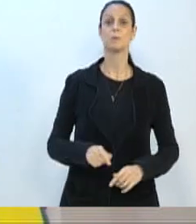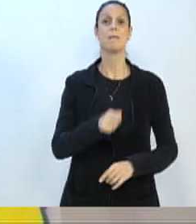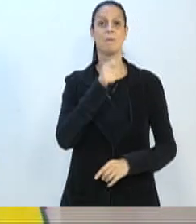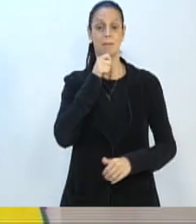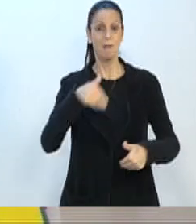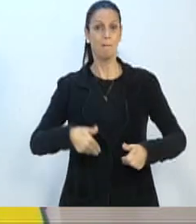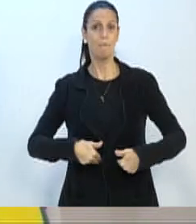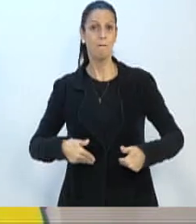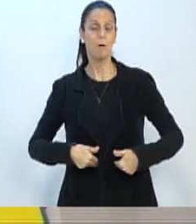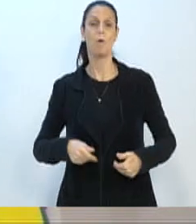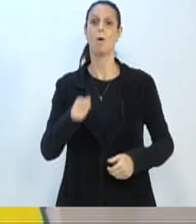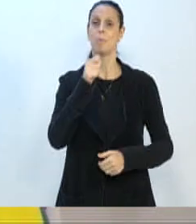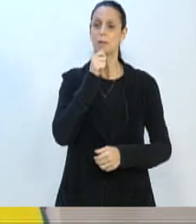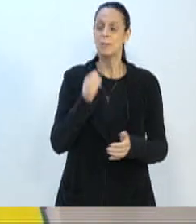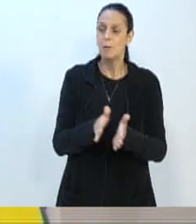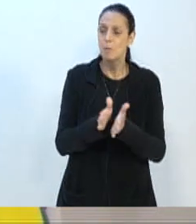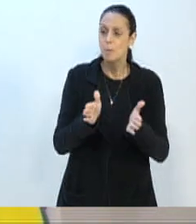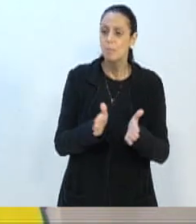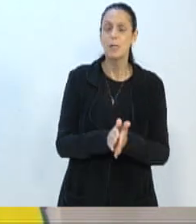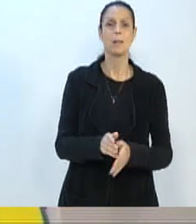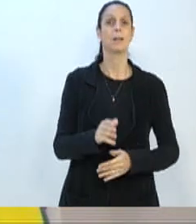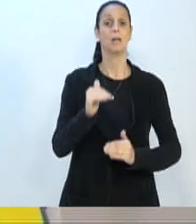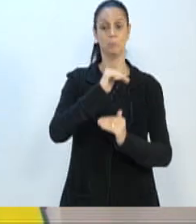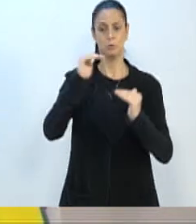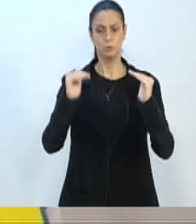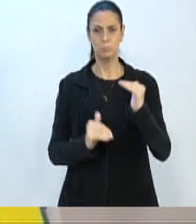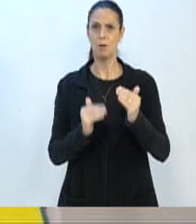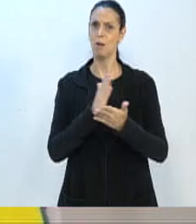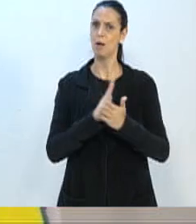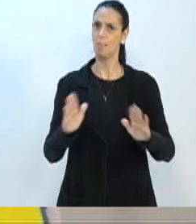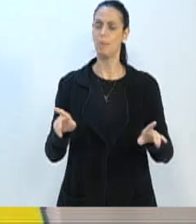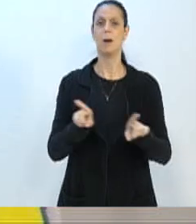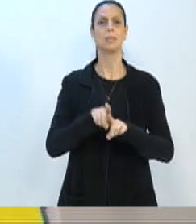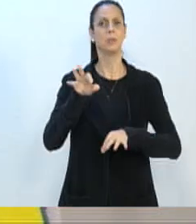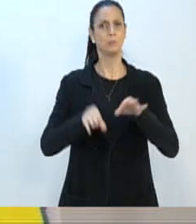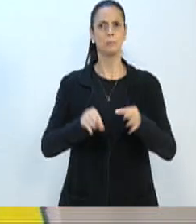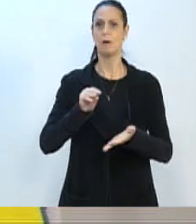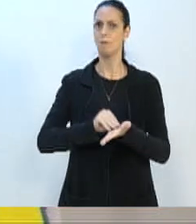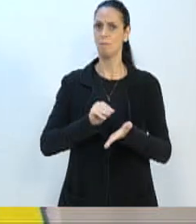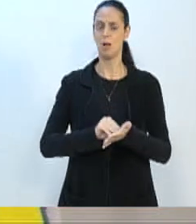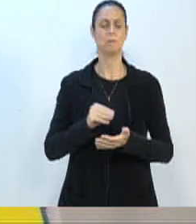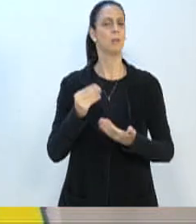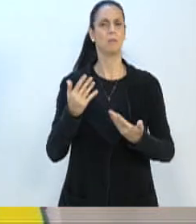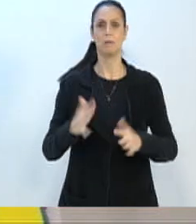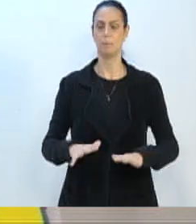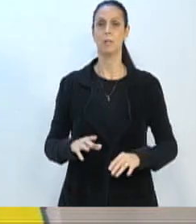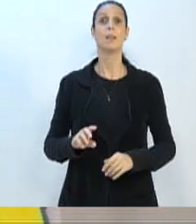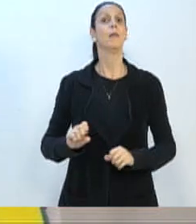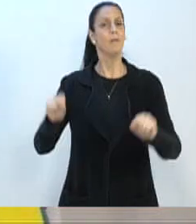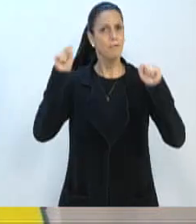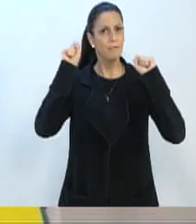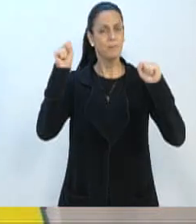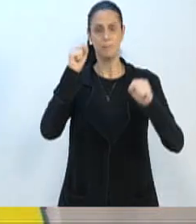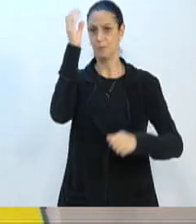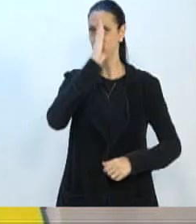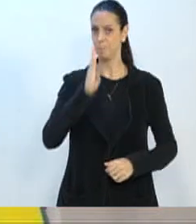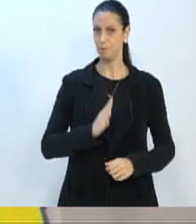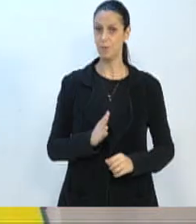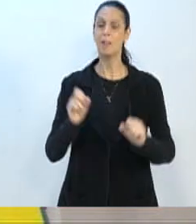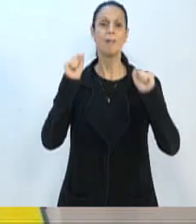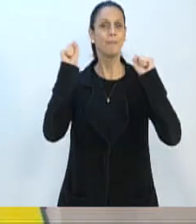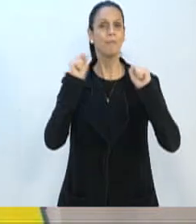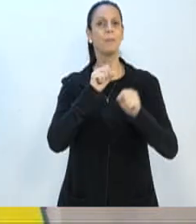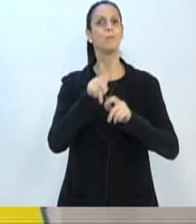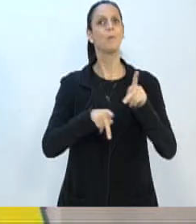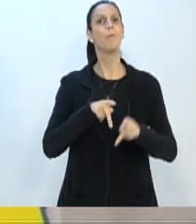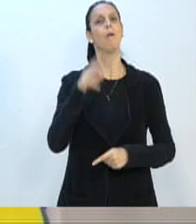miséria com menos desigualdade injustiças sociais por isso que eu digo Viva o Brasil Vivo o povo brasileiro